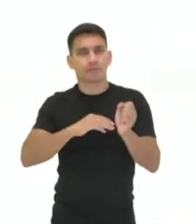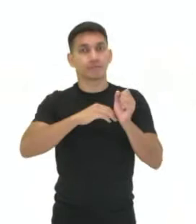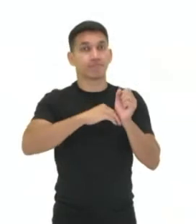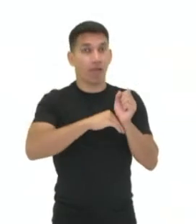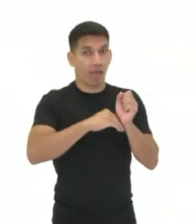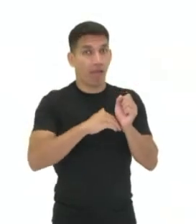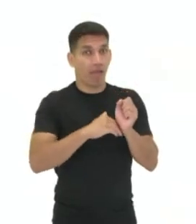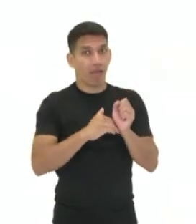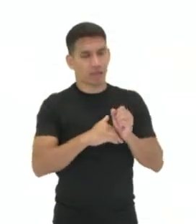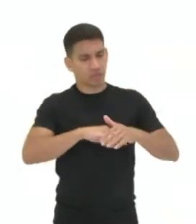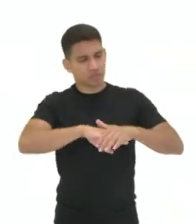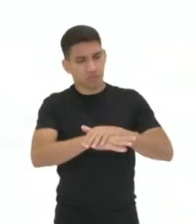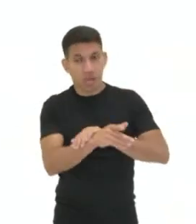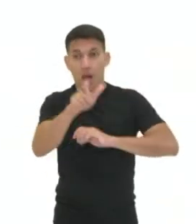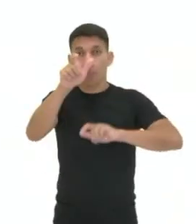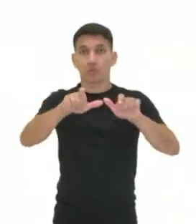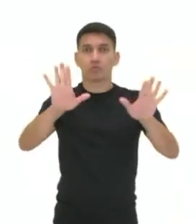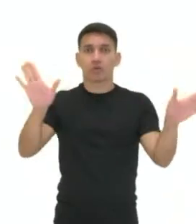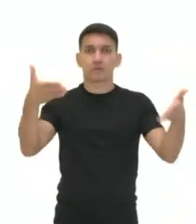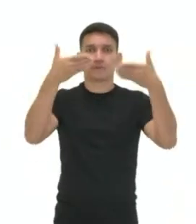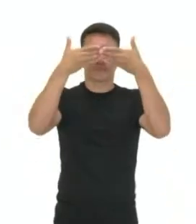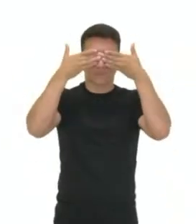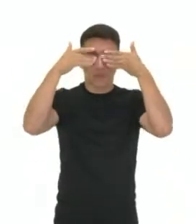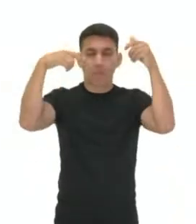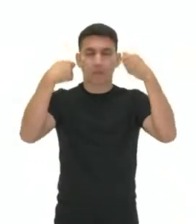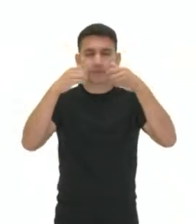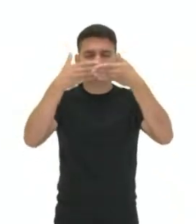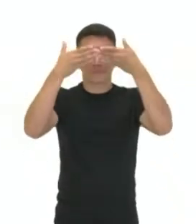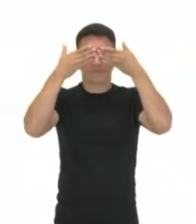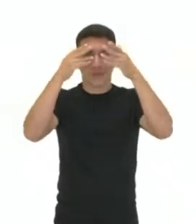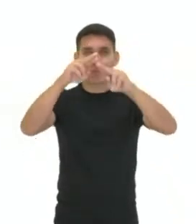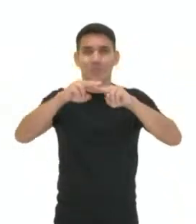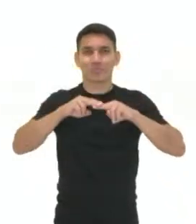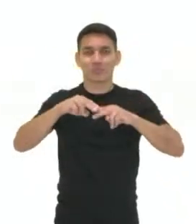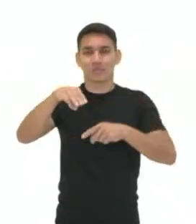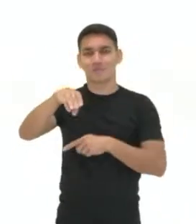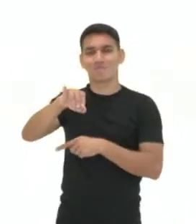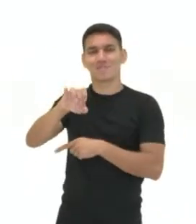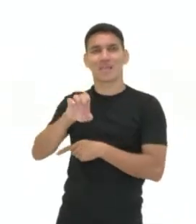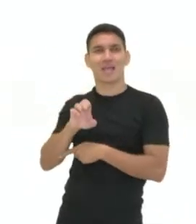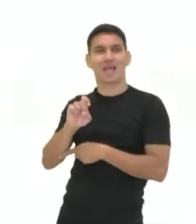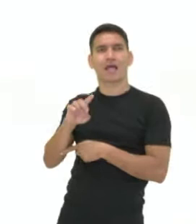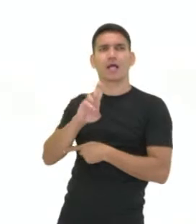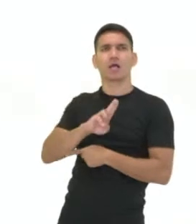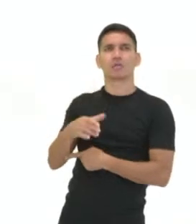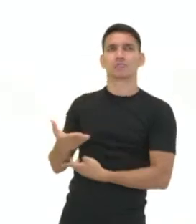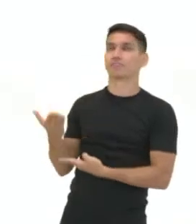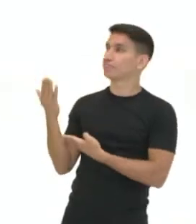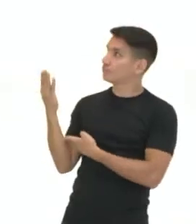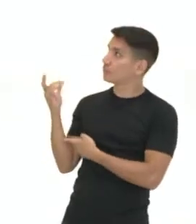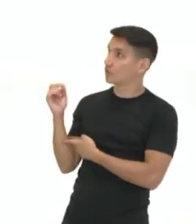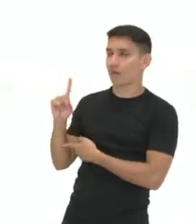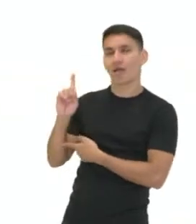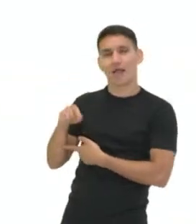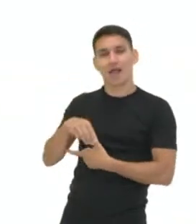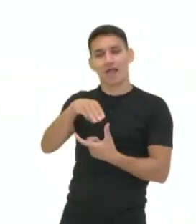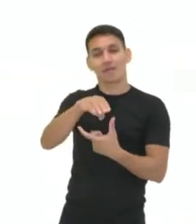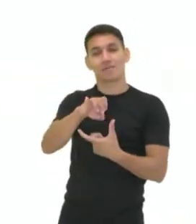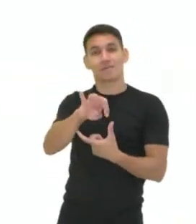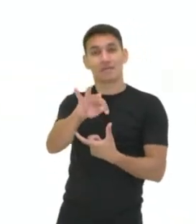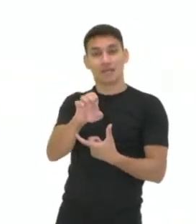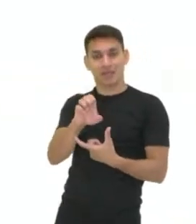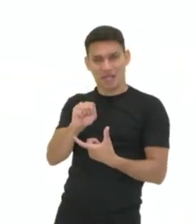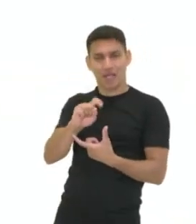ela deveria ficar de olhos fechados. Daí veio mien, ou seja, a palavra que deu origem a mités,